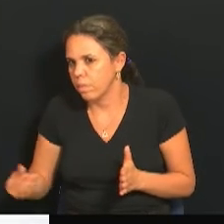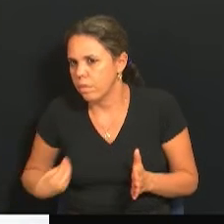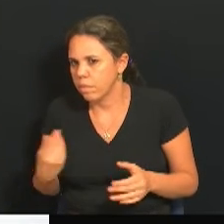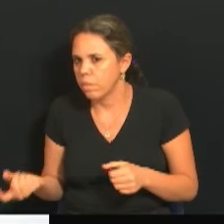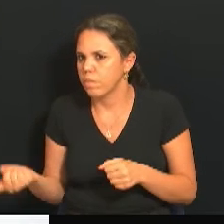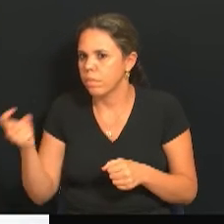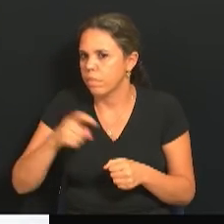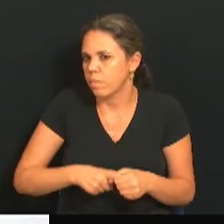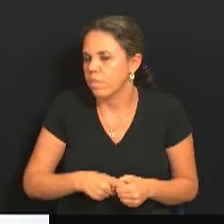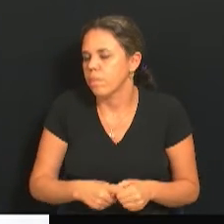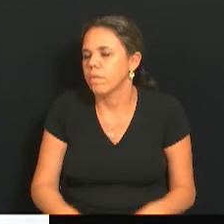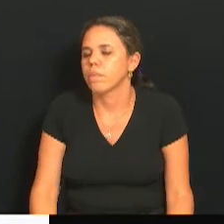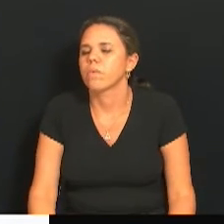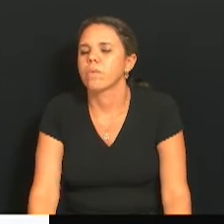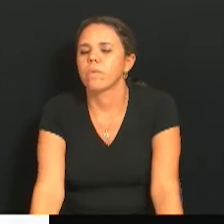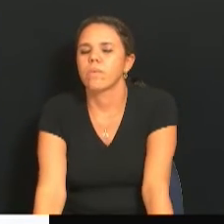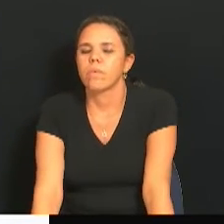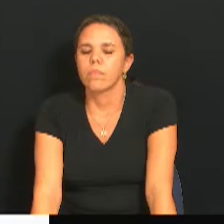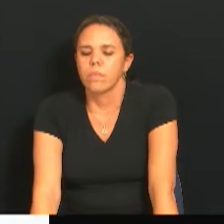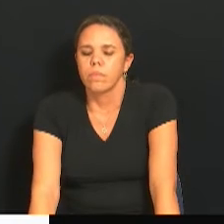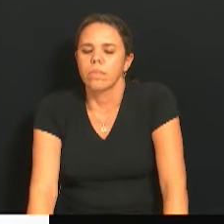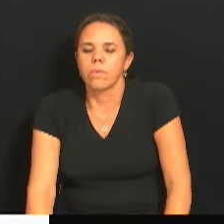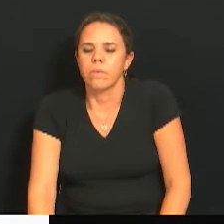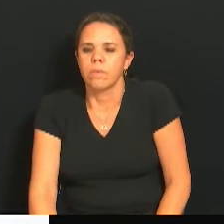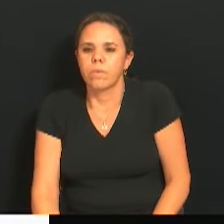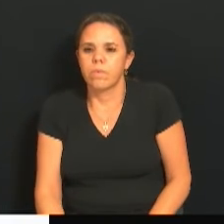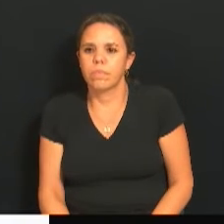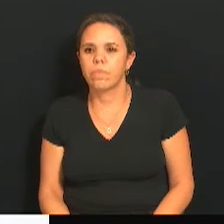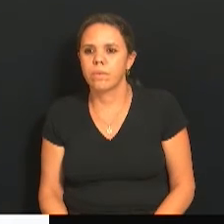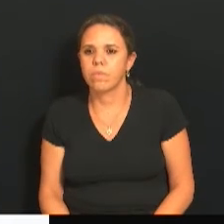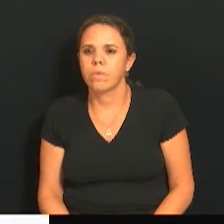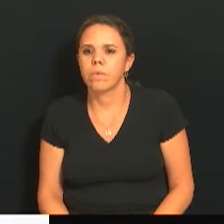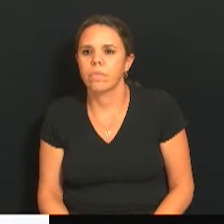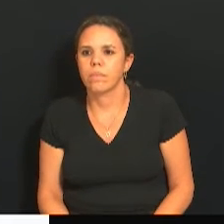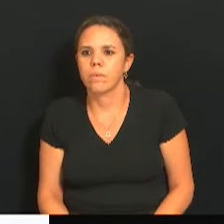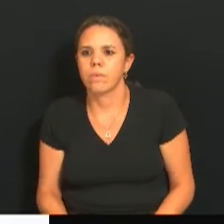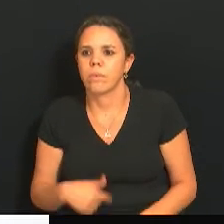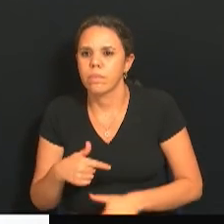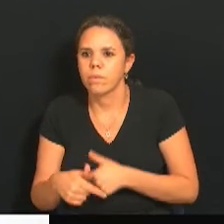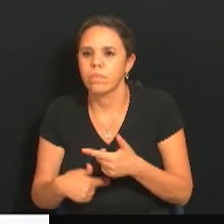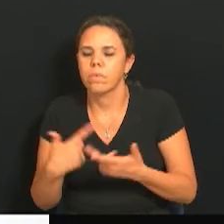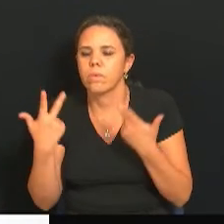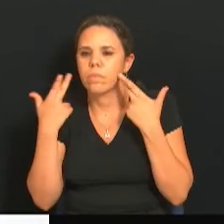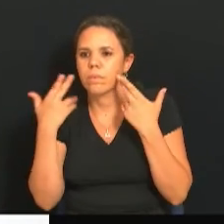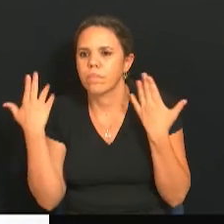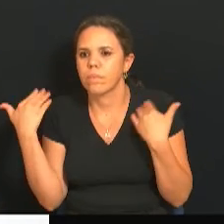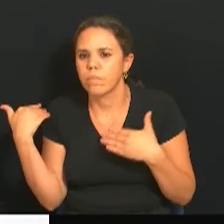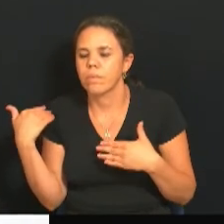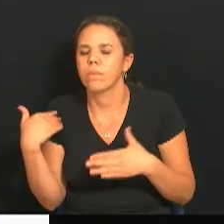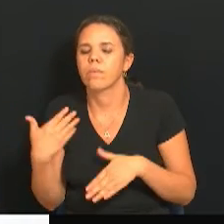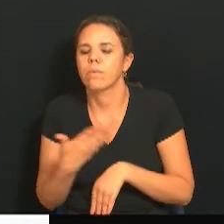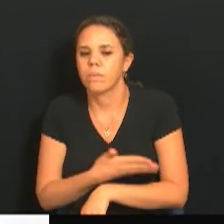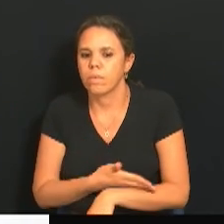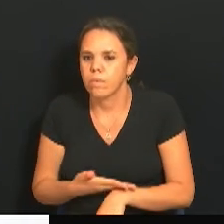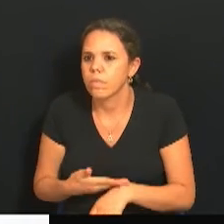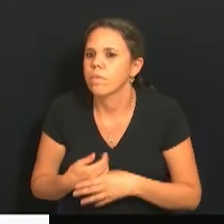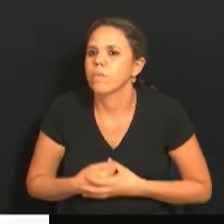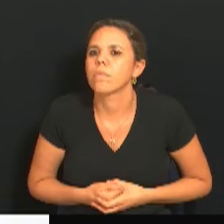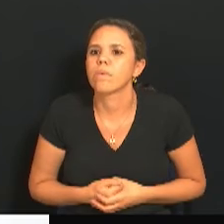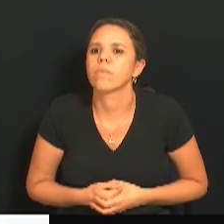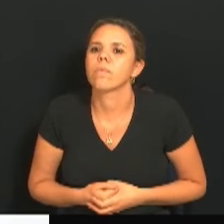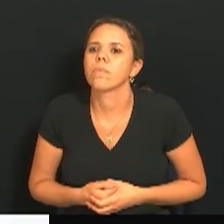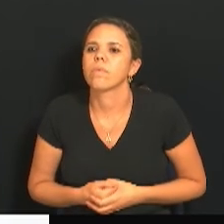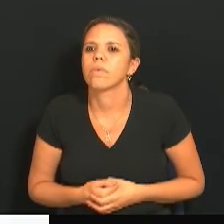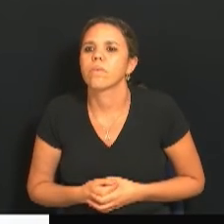retornando à vida normal, que a gente está retornando às situações que eram mais da nossa rotina. O que, na verdade,